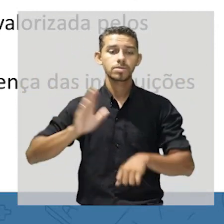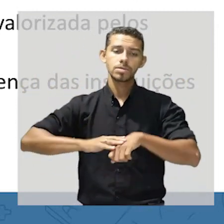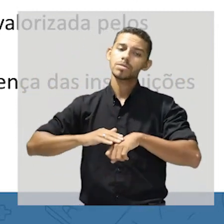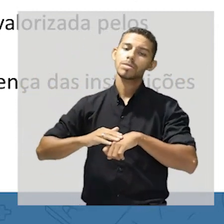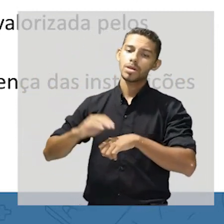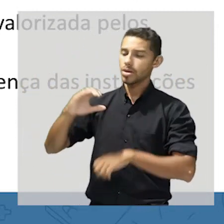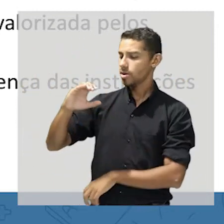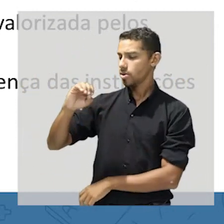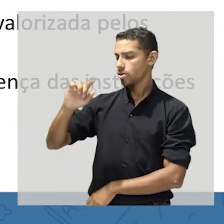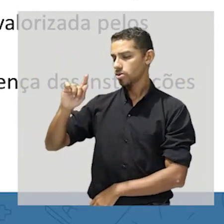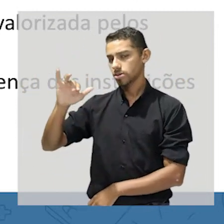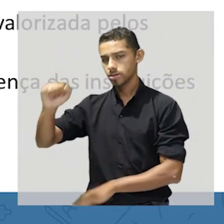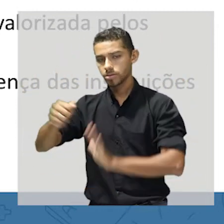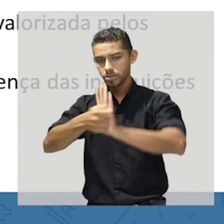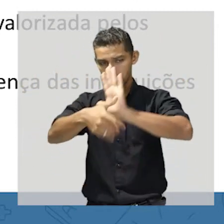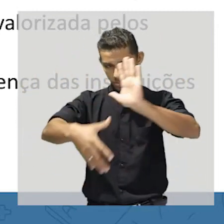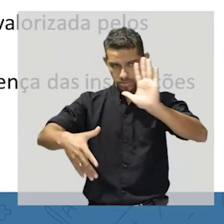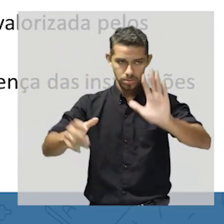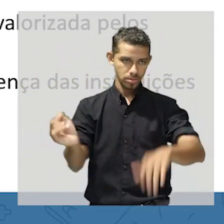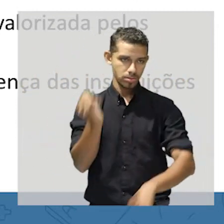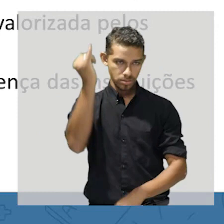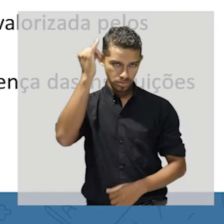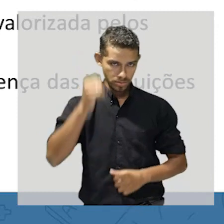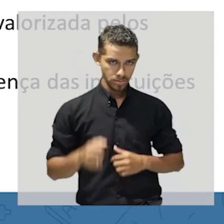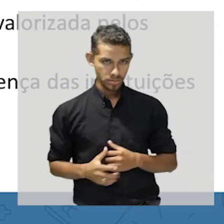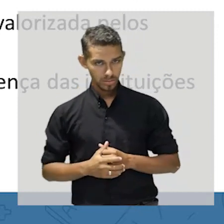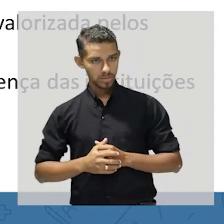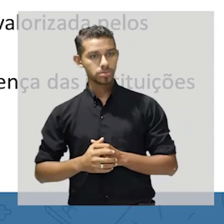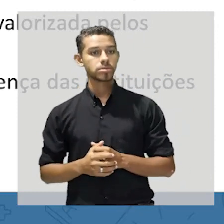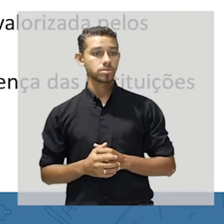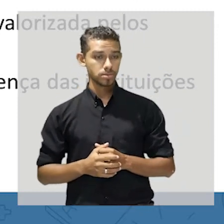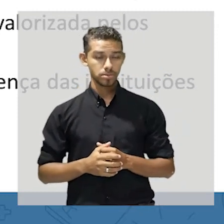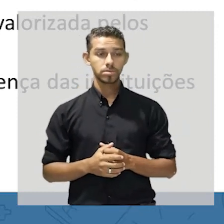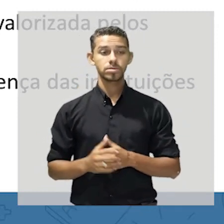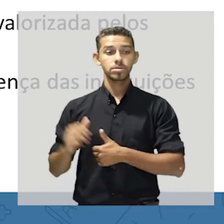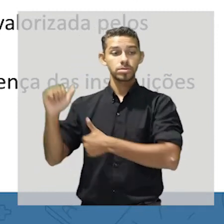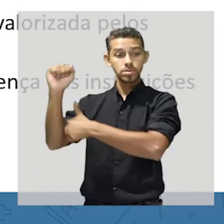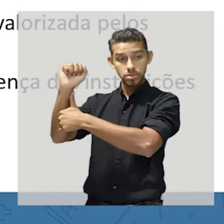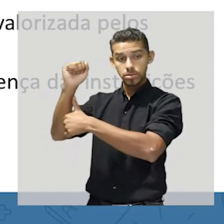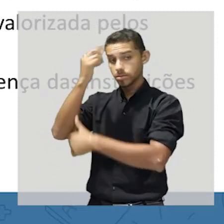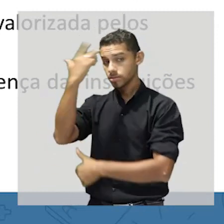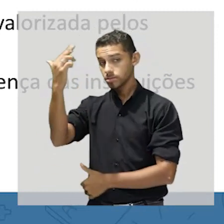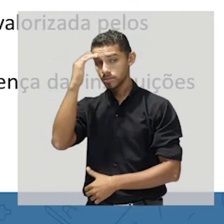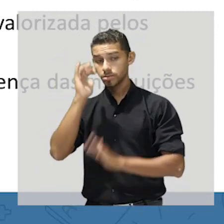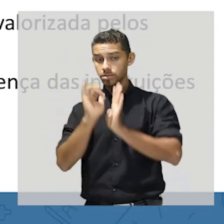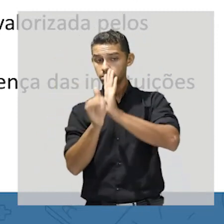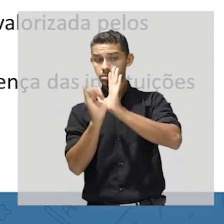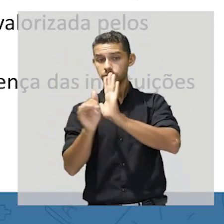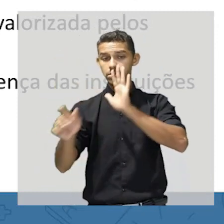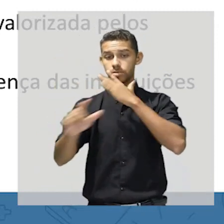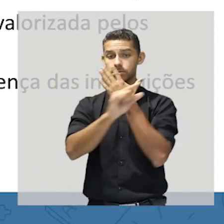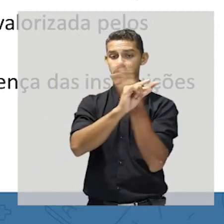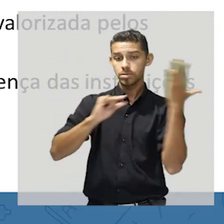vai ser predominante a história narrada pelo próprio autor com o intuito pedagógico